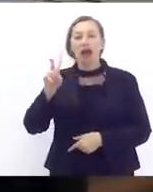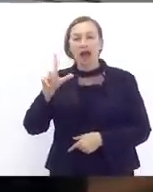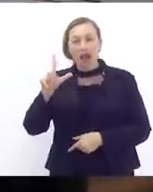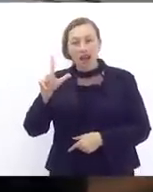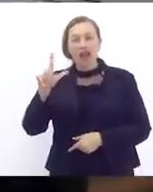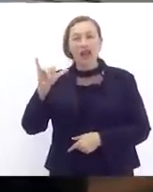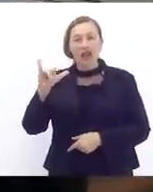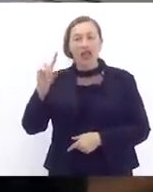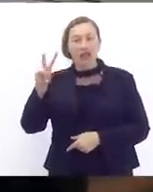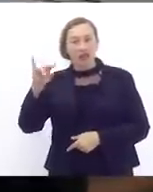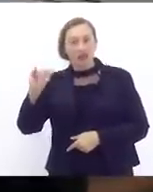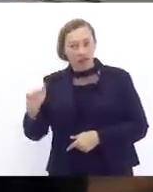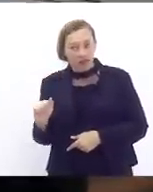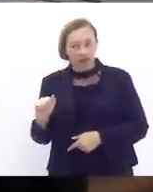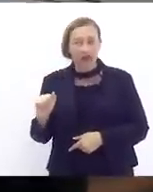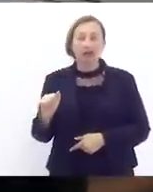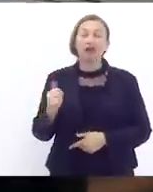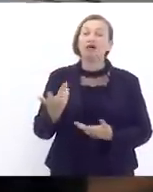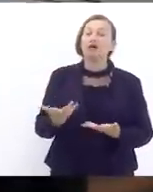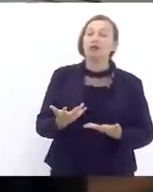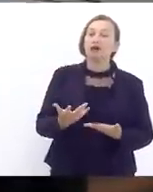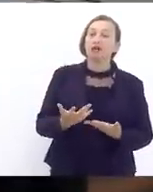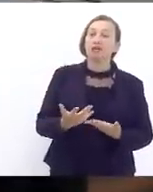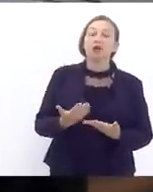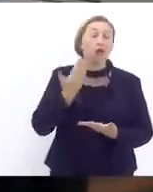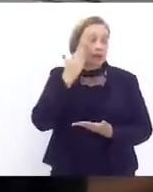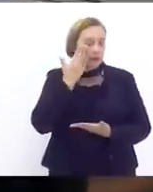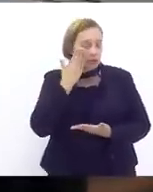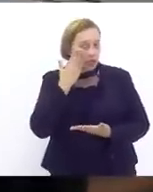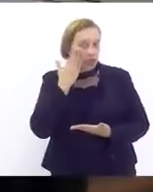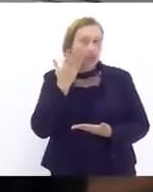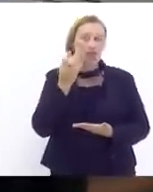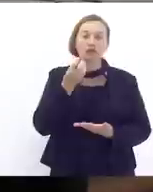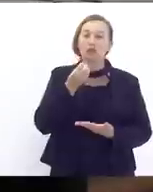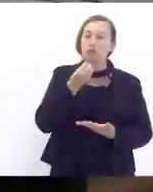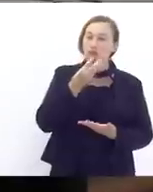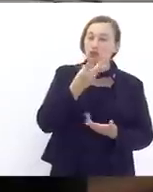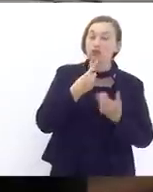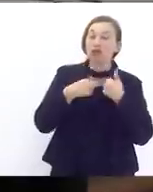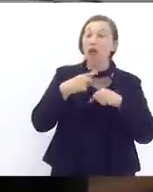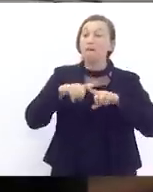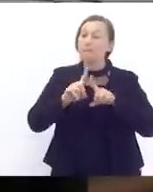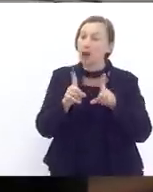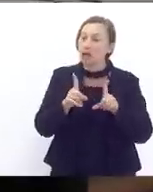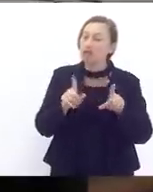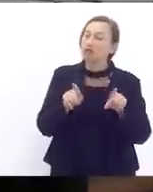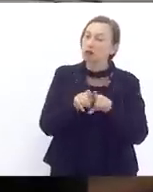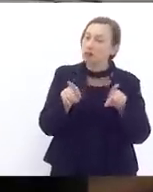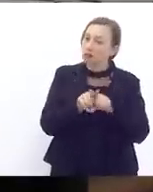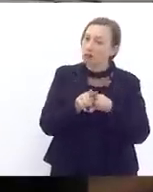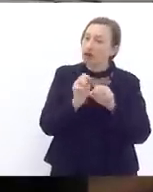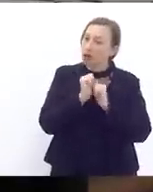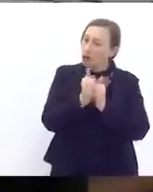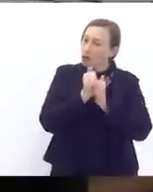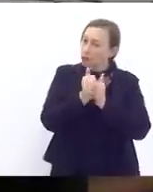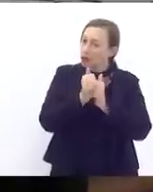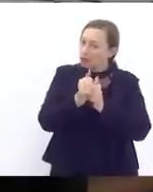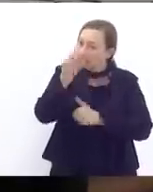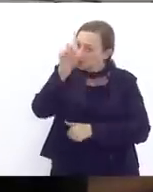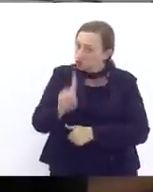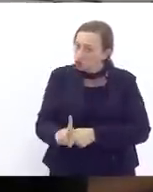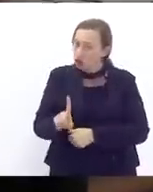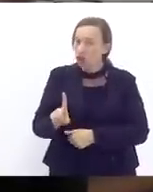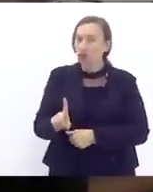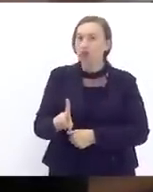da posição servidores de carreira entendo eu acabou a vontade mas também tem uma coisa que é o acompanhamento do direito do